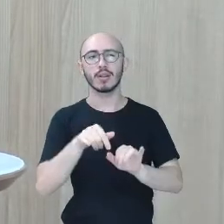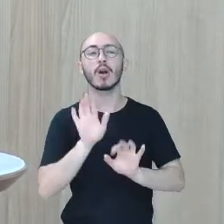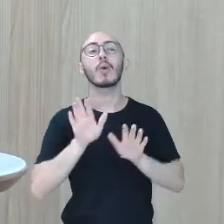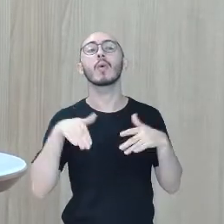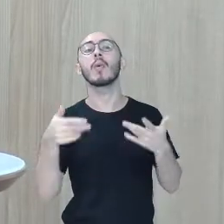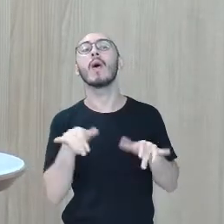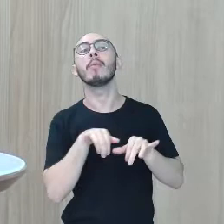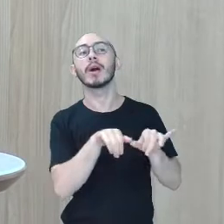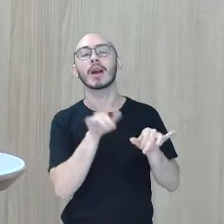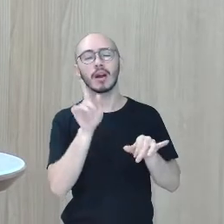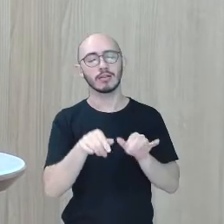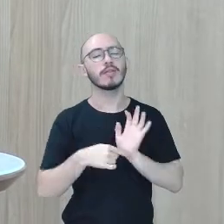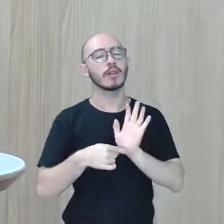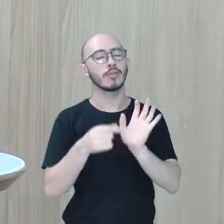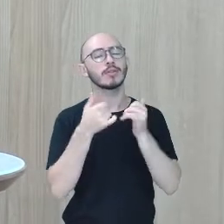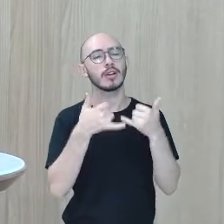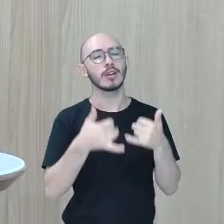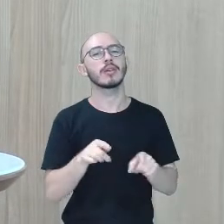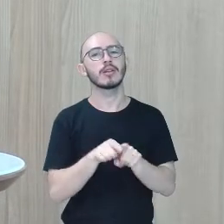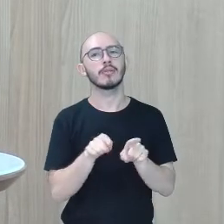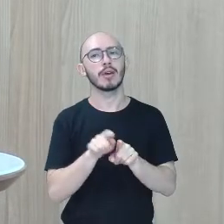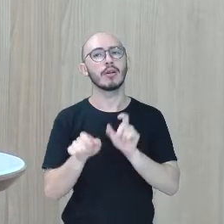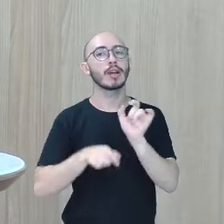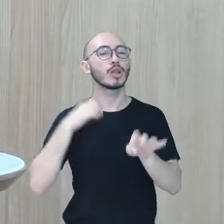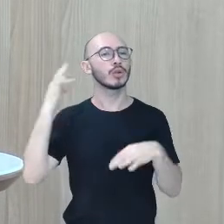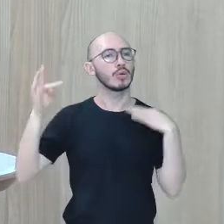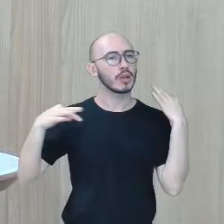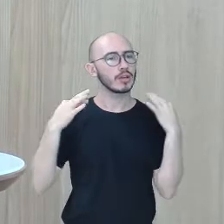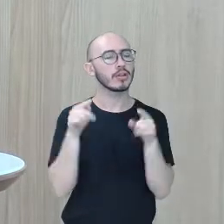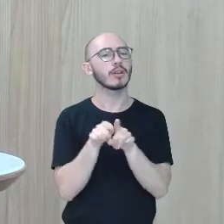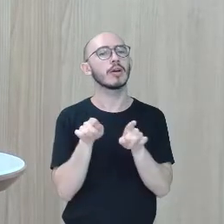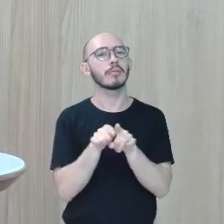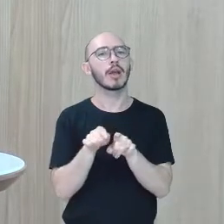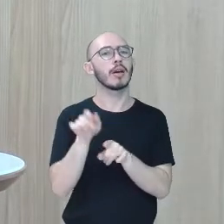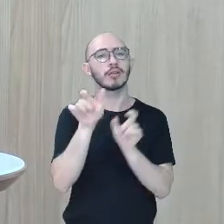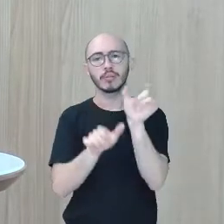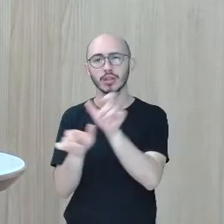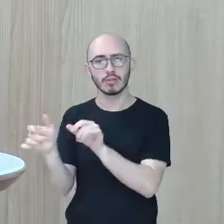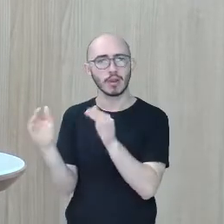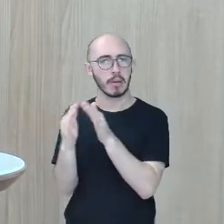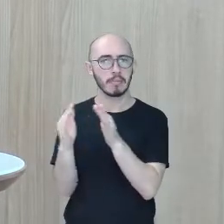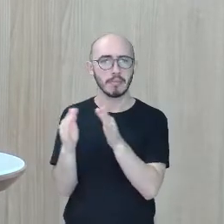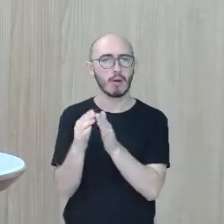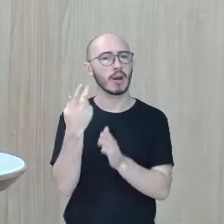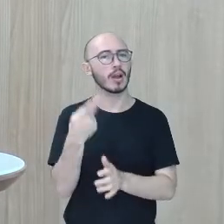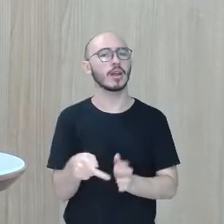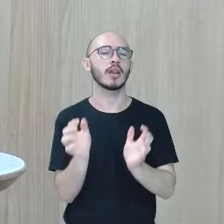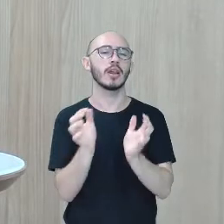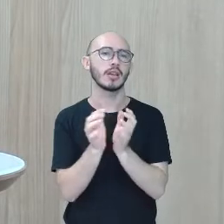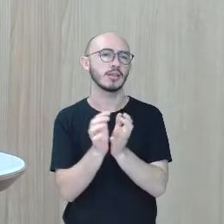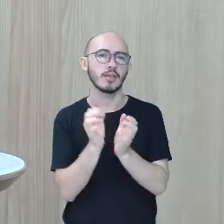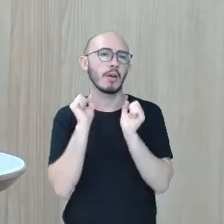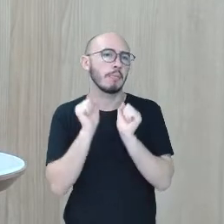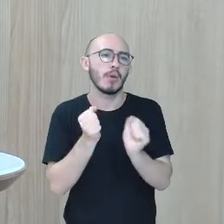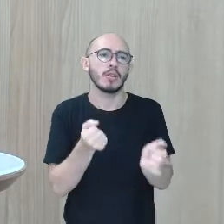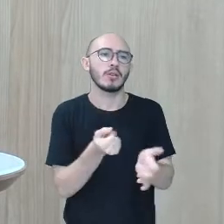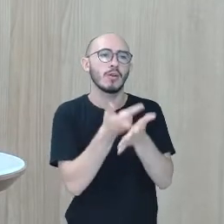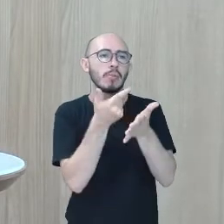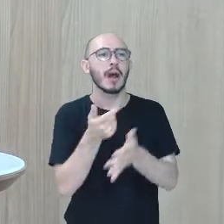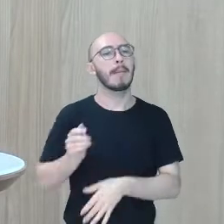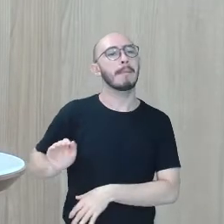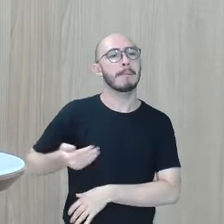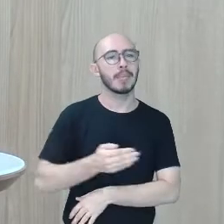lugar visitado por turistas e por moradores da cidade do Recife que vão lá para comprar desde de peixe, por exemplo, a